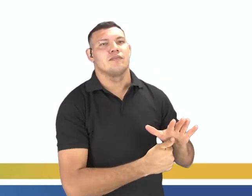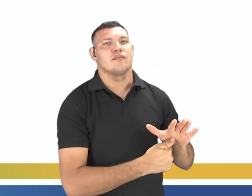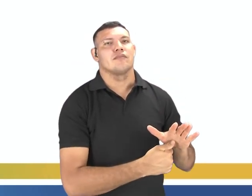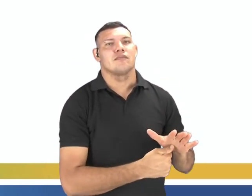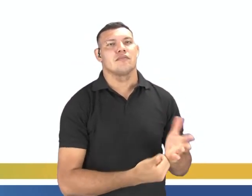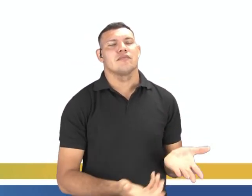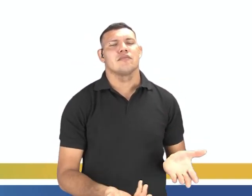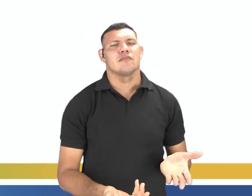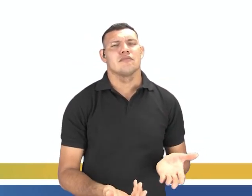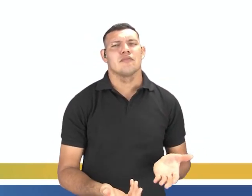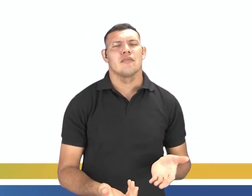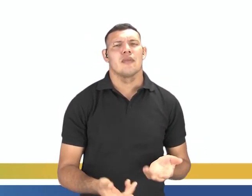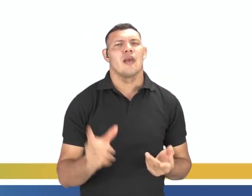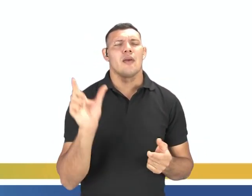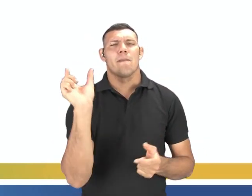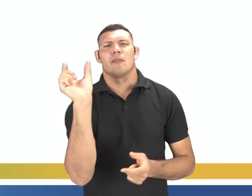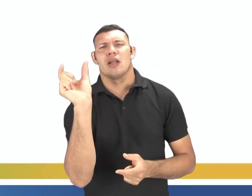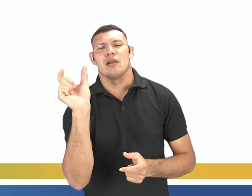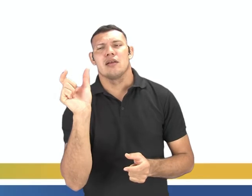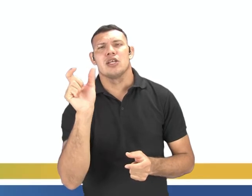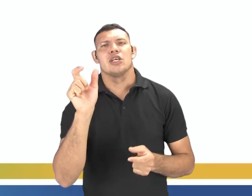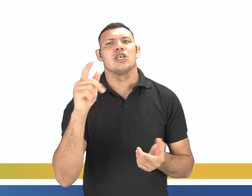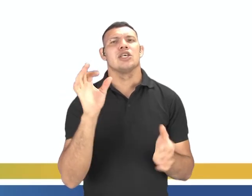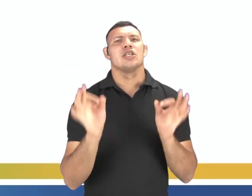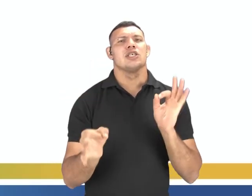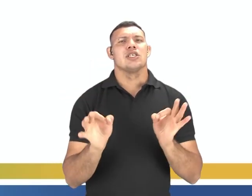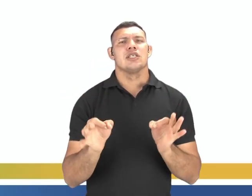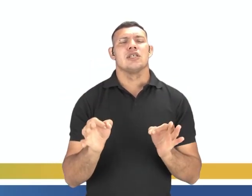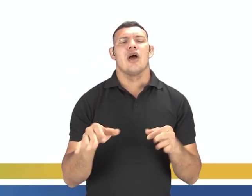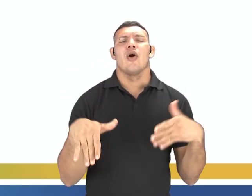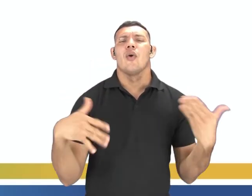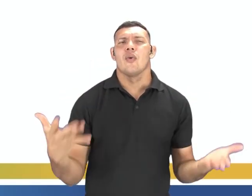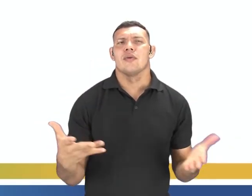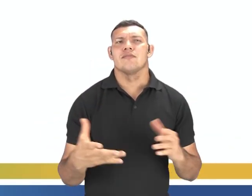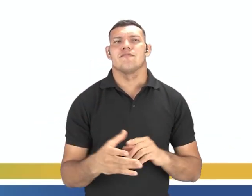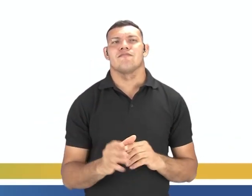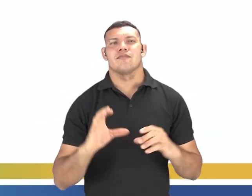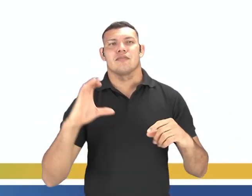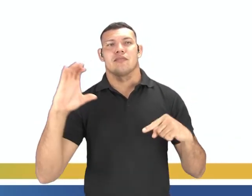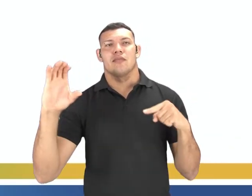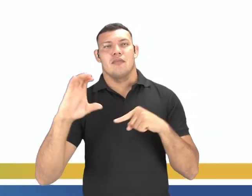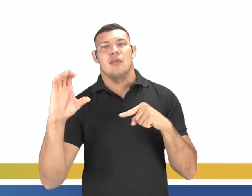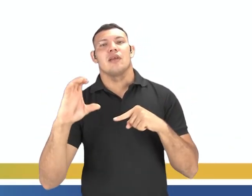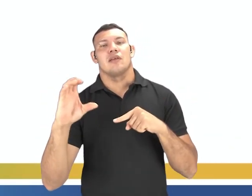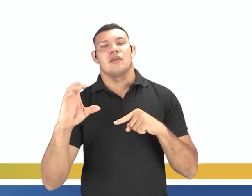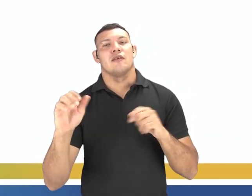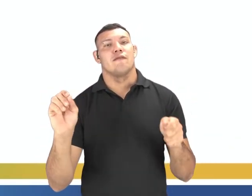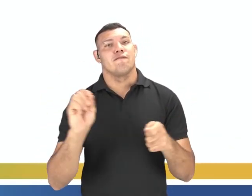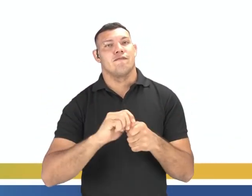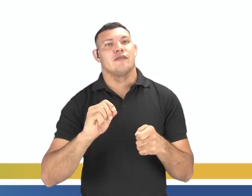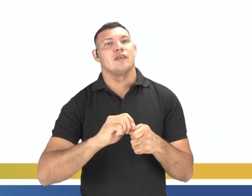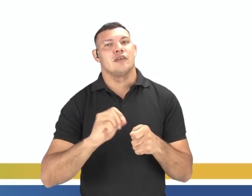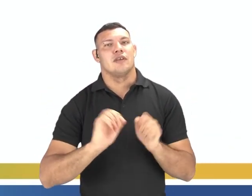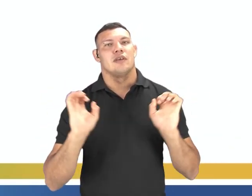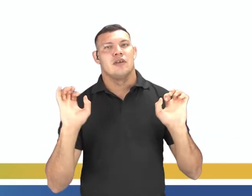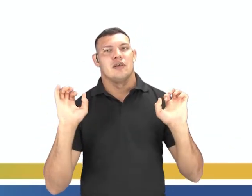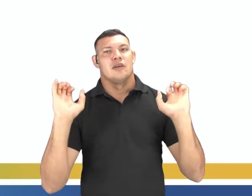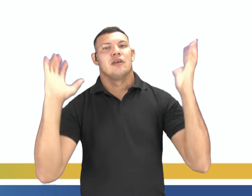Flagrantes ou fragrantes? Promover uma festa beneficente para a